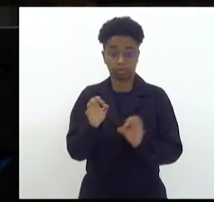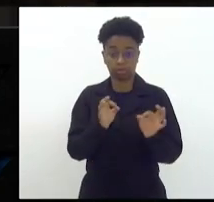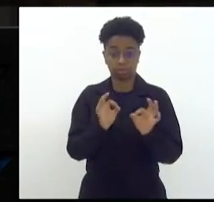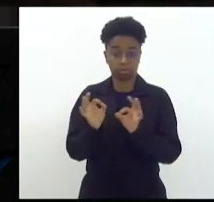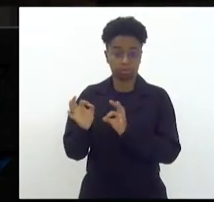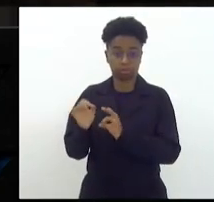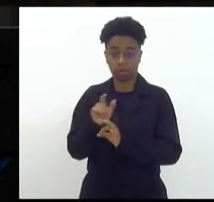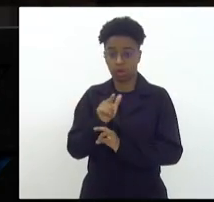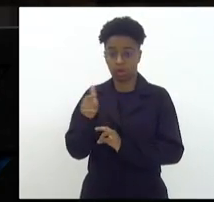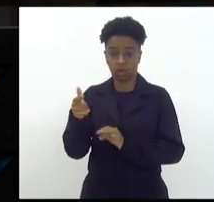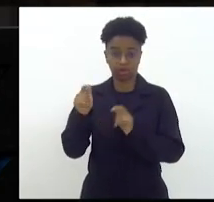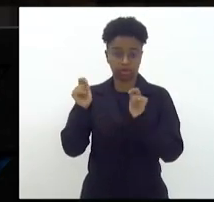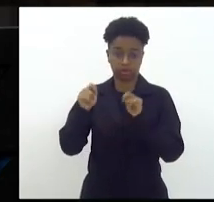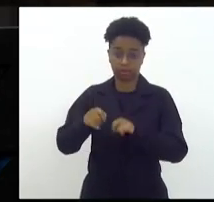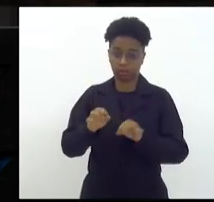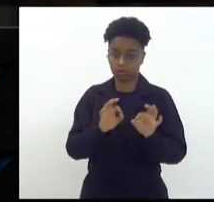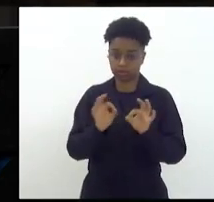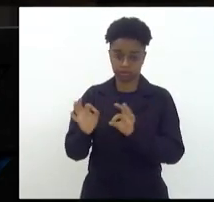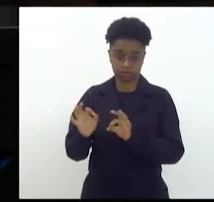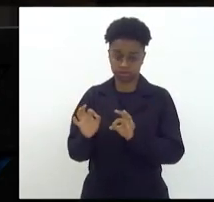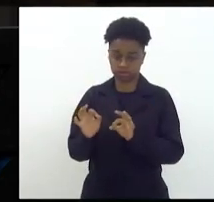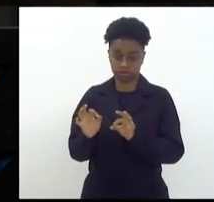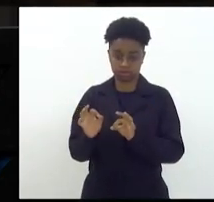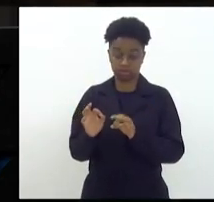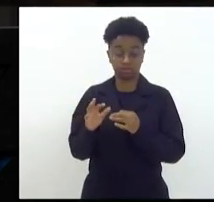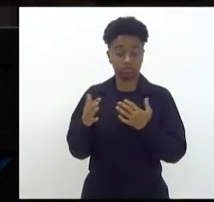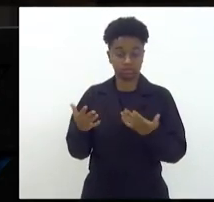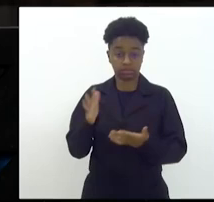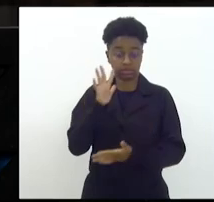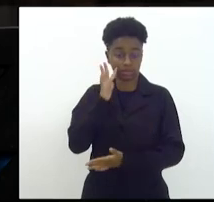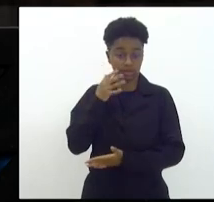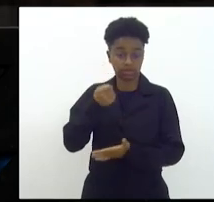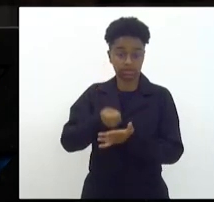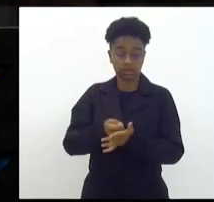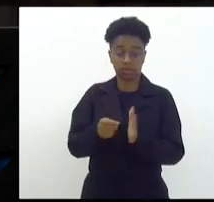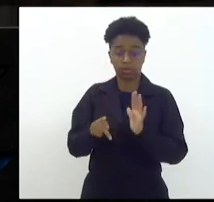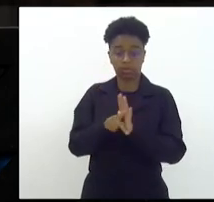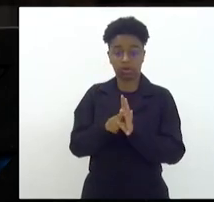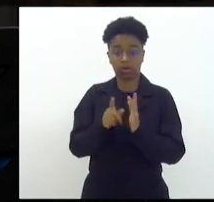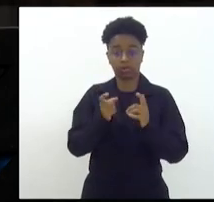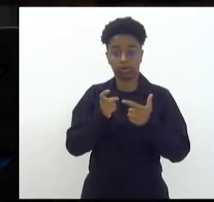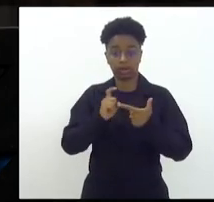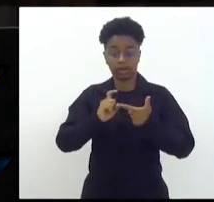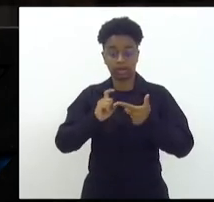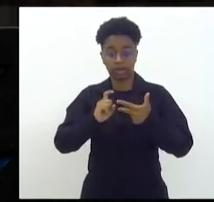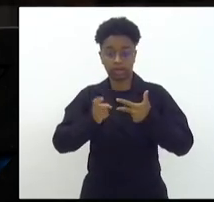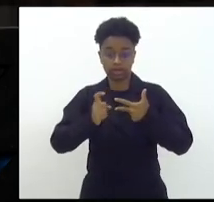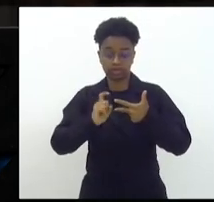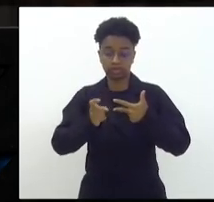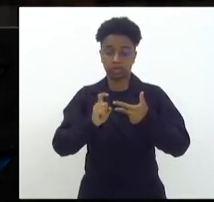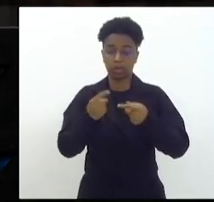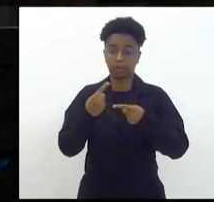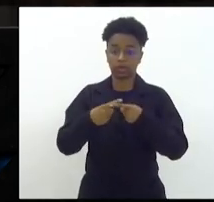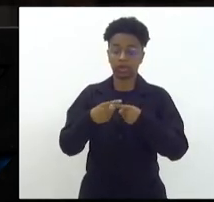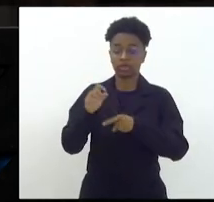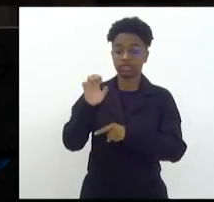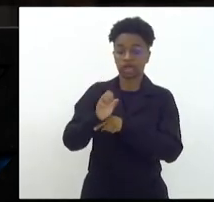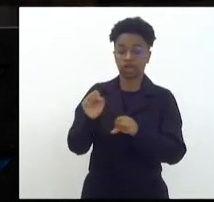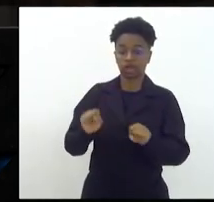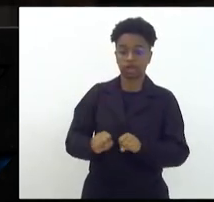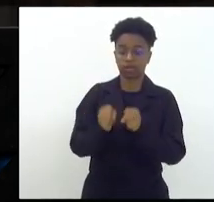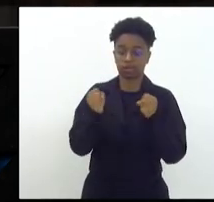outra possibilidade e foi a decisão do executivo que o estado estava quebrado